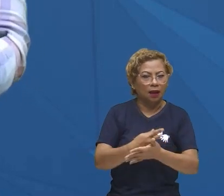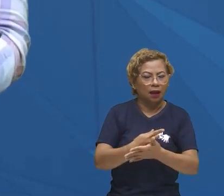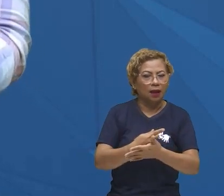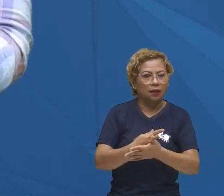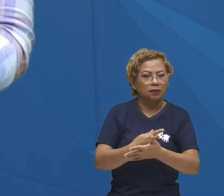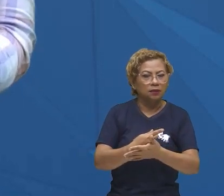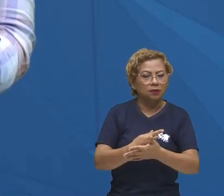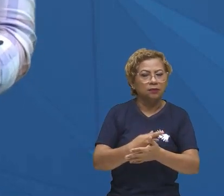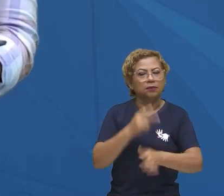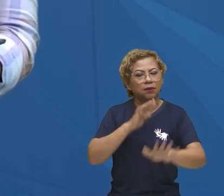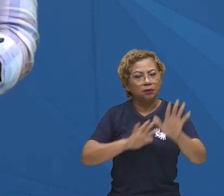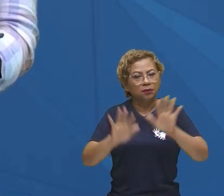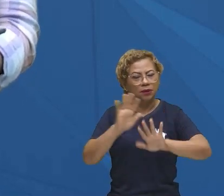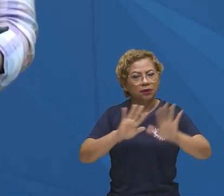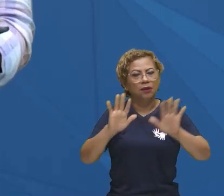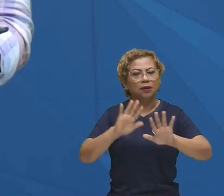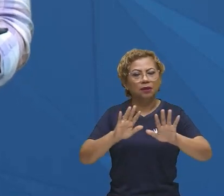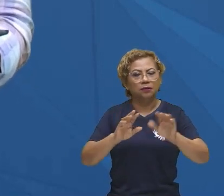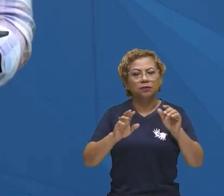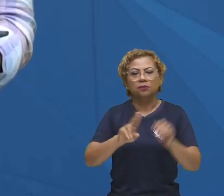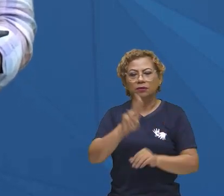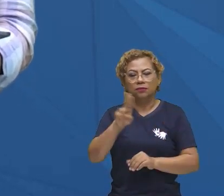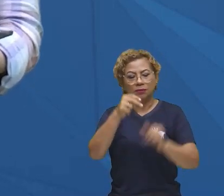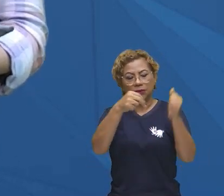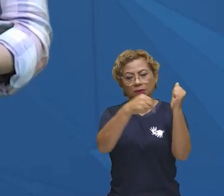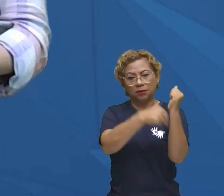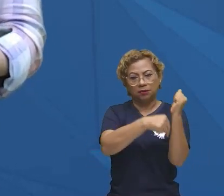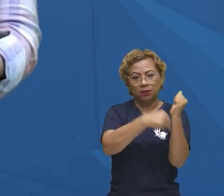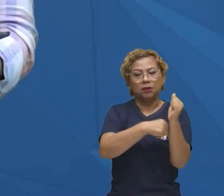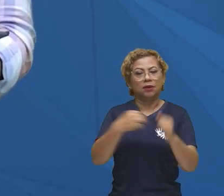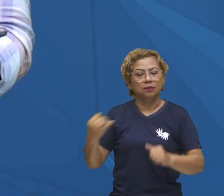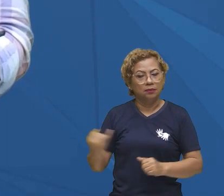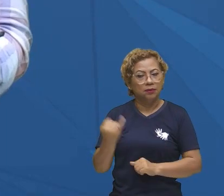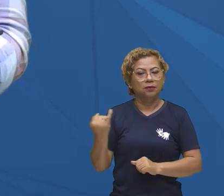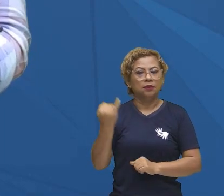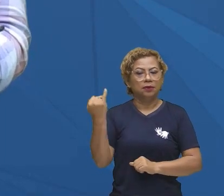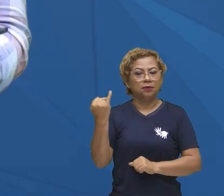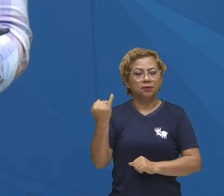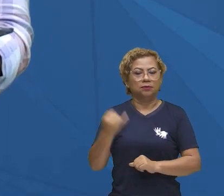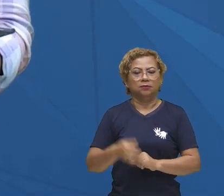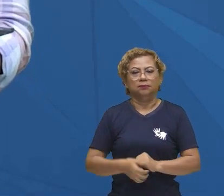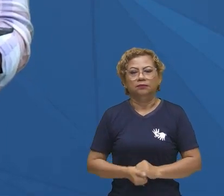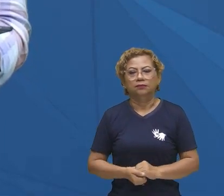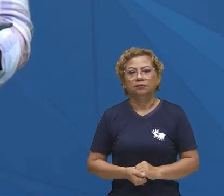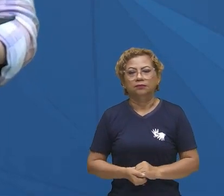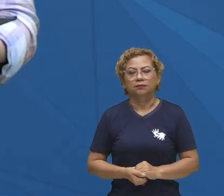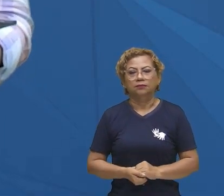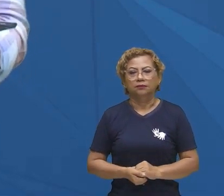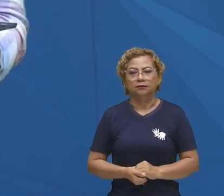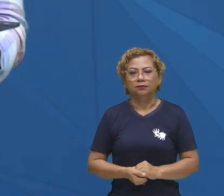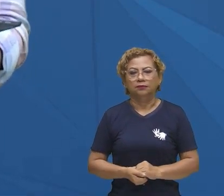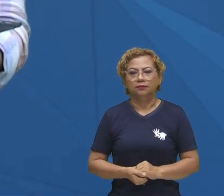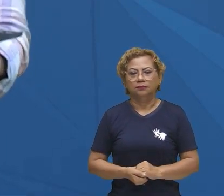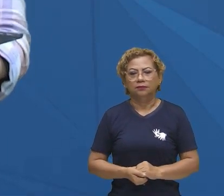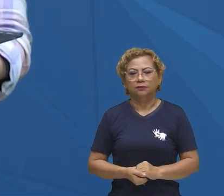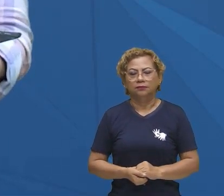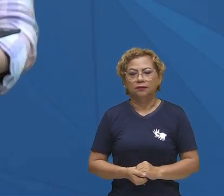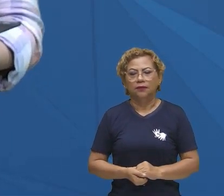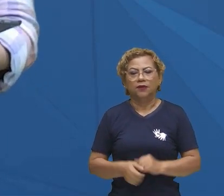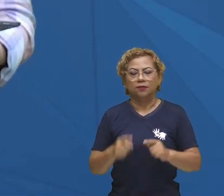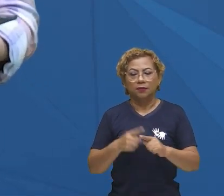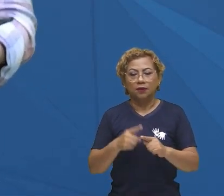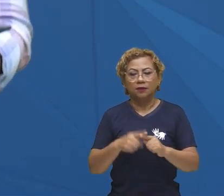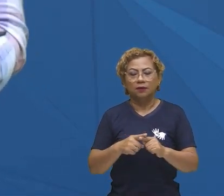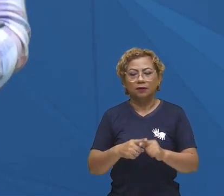porque essas senhas, elas configuram para a gente, né, esse procedimento de porta de